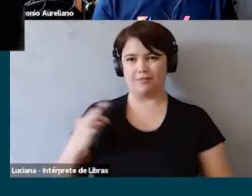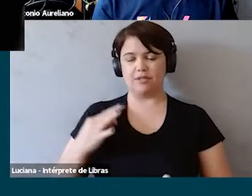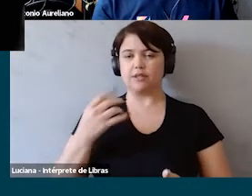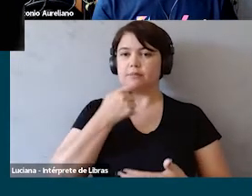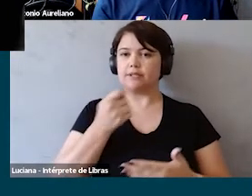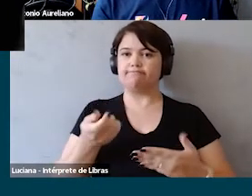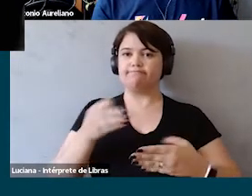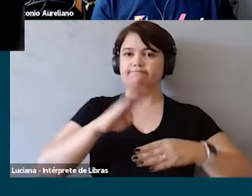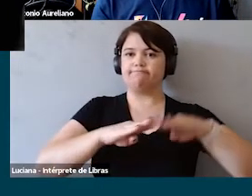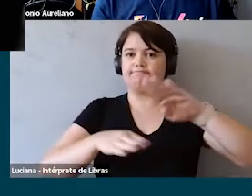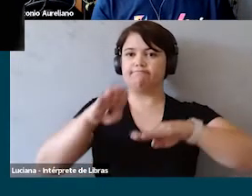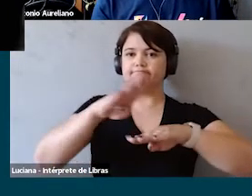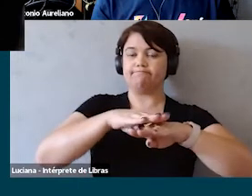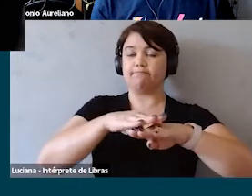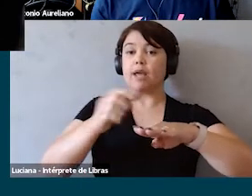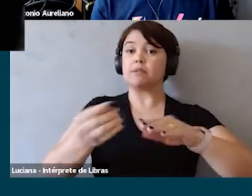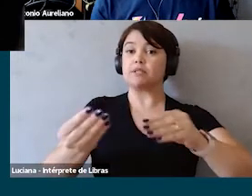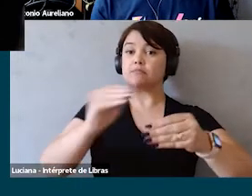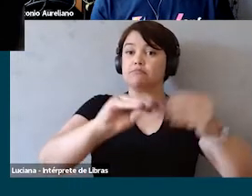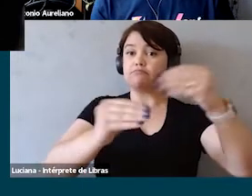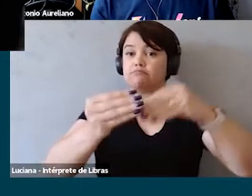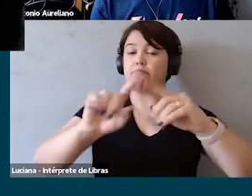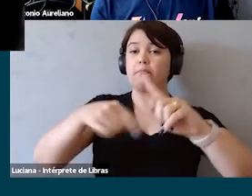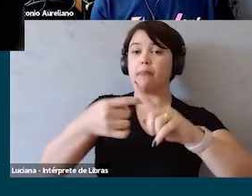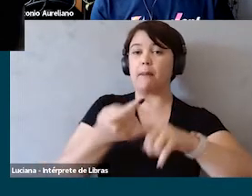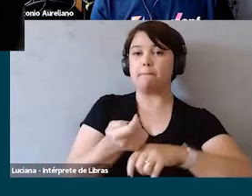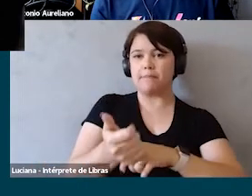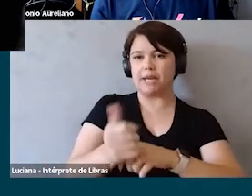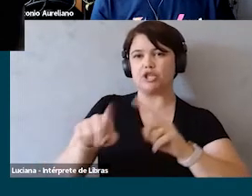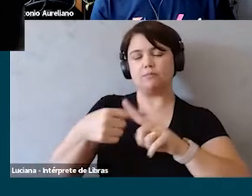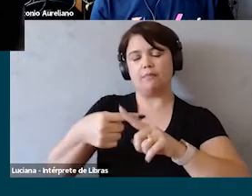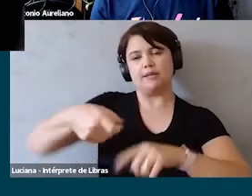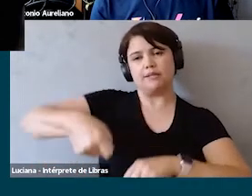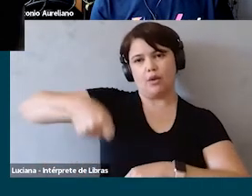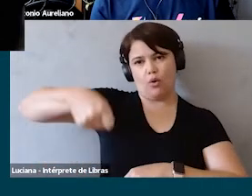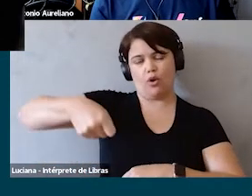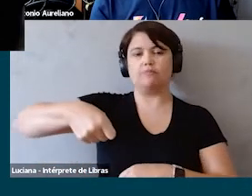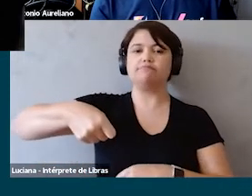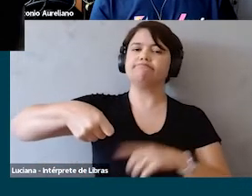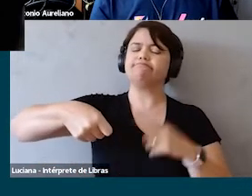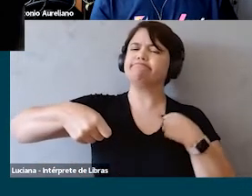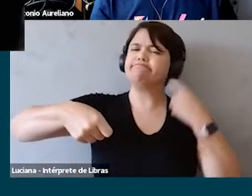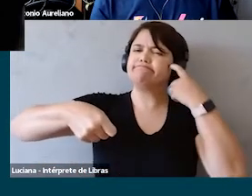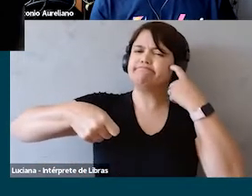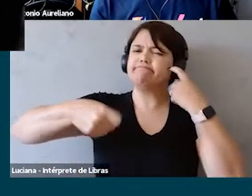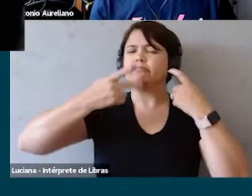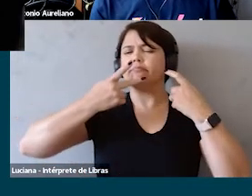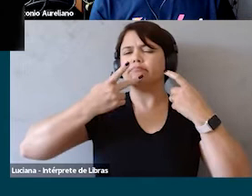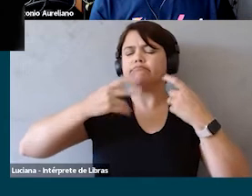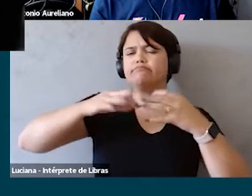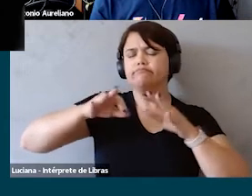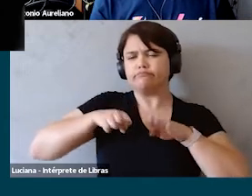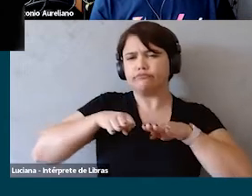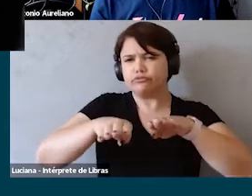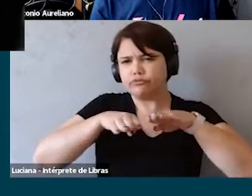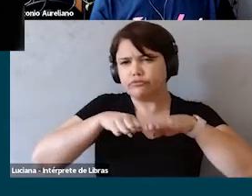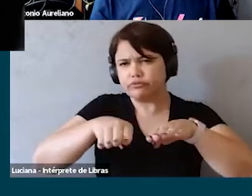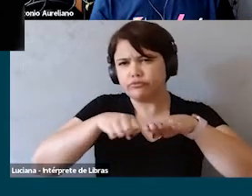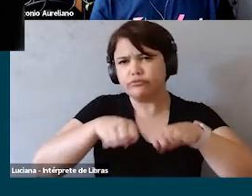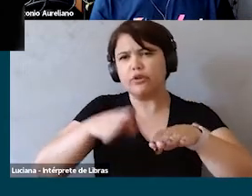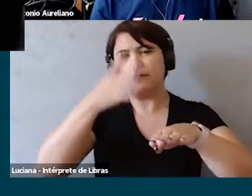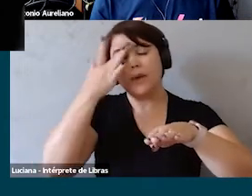a camisa, elas precisam ser empacotadas, e para serem empacotadas, elas precisam de brindes e sacolas. Tem que ter confeccionistas